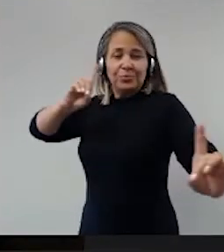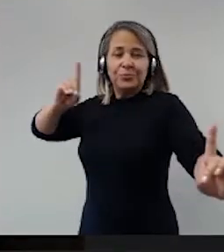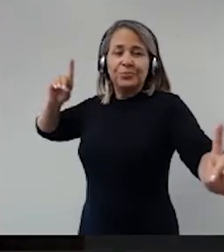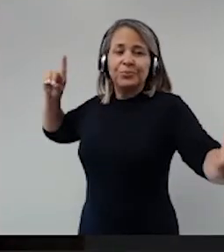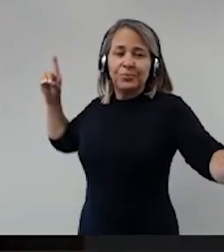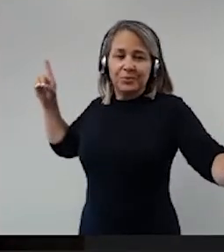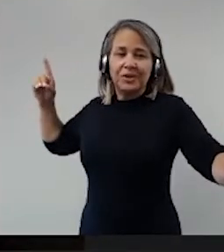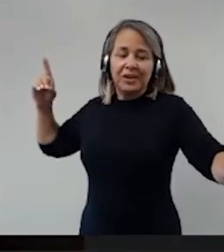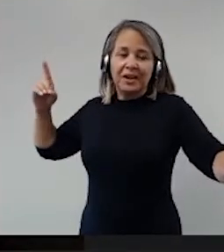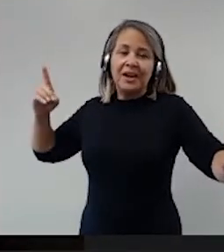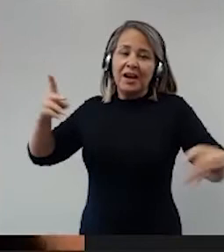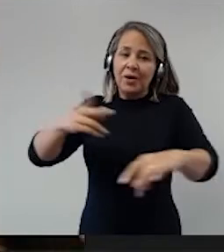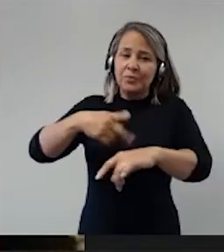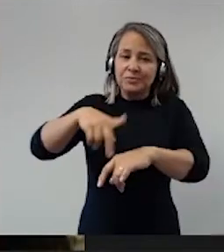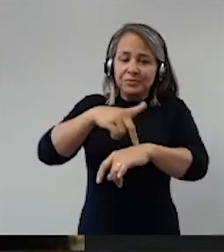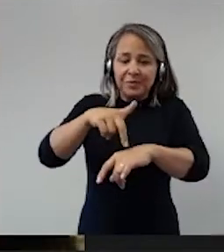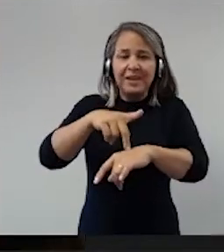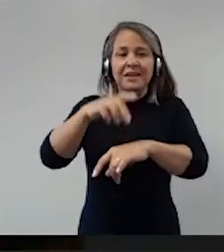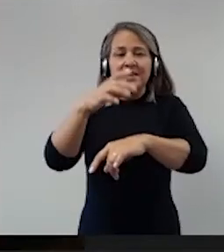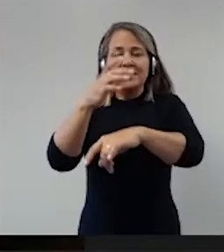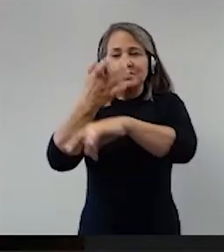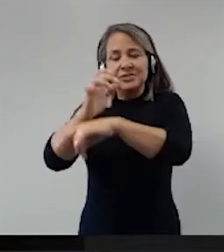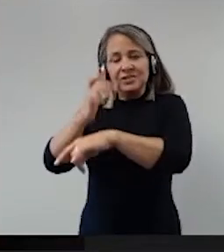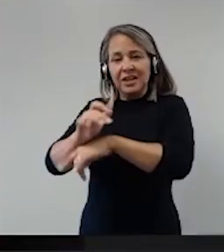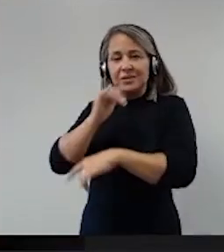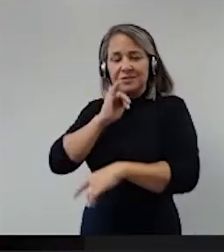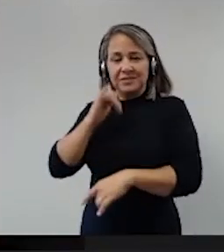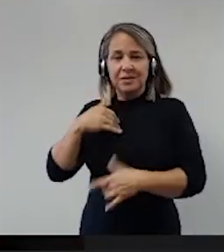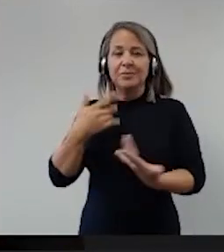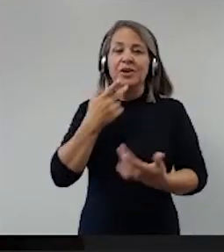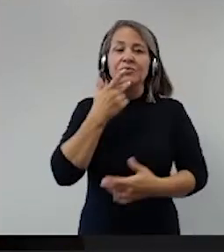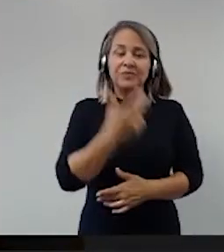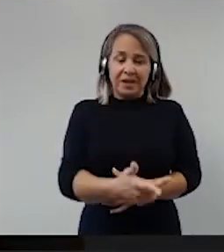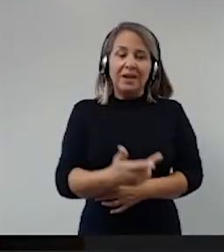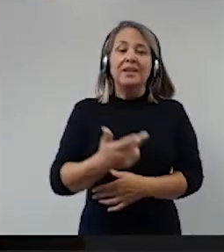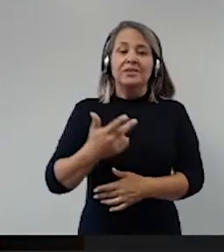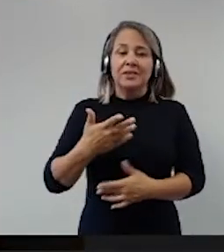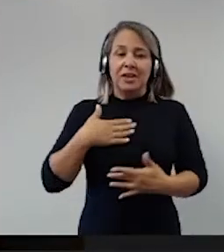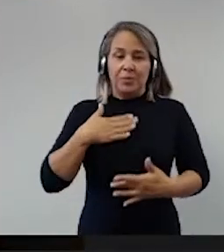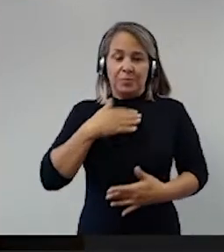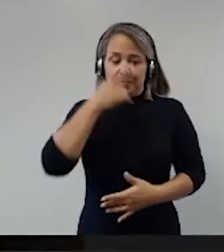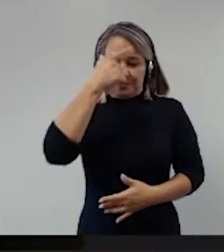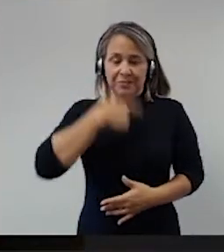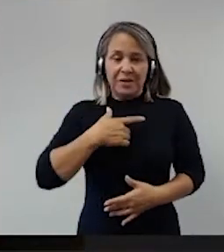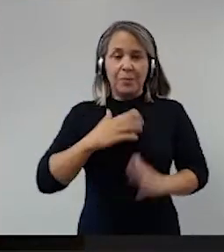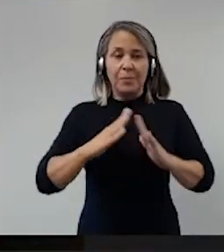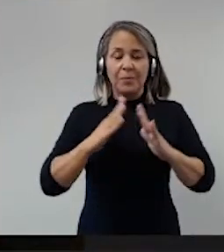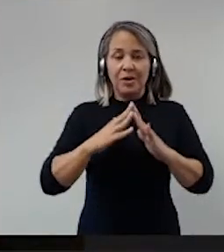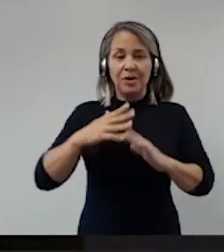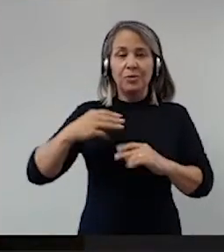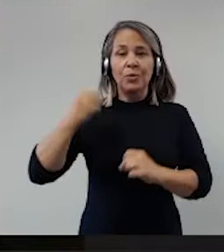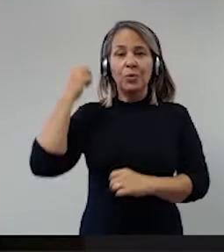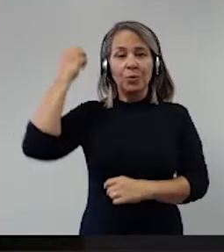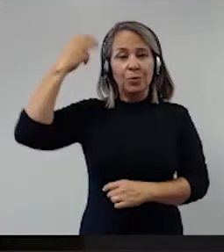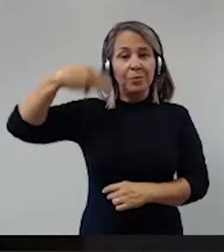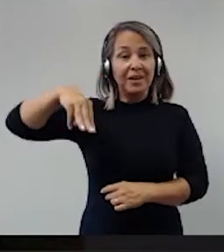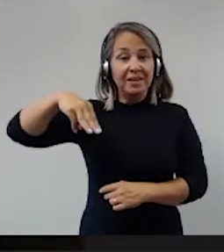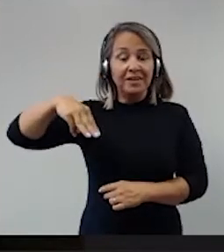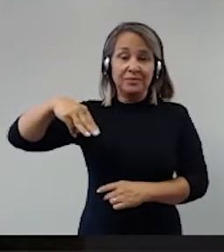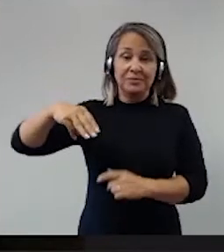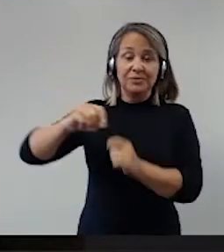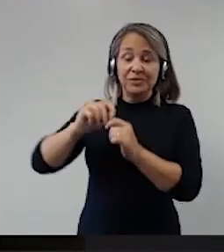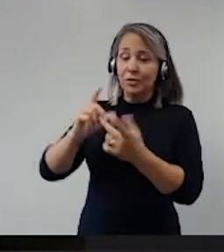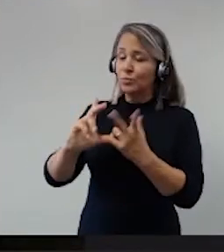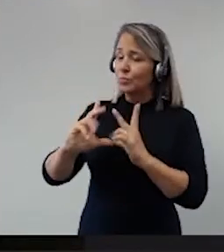um determinado estado. Por exemplo, eu falo do Maranhão, a Sara fala da Bahia, mas estamos aqui juntos falando para milhares